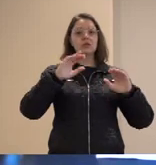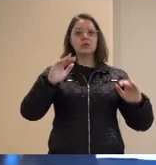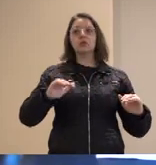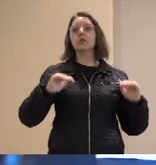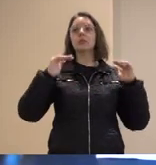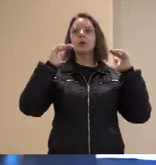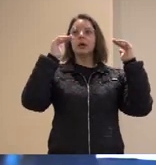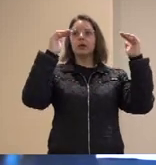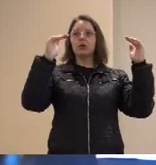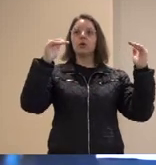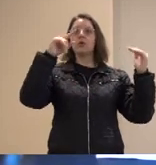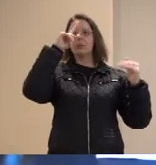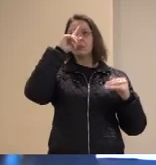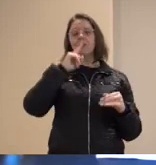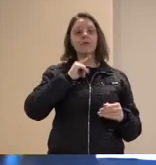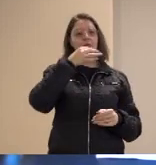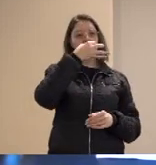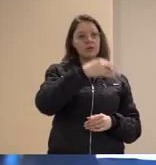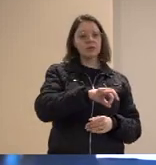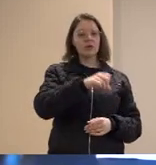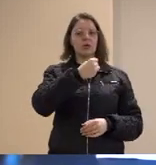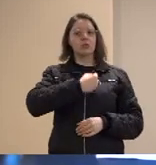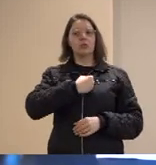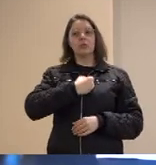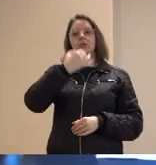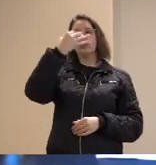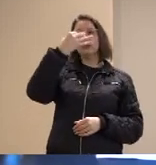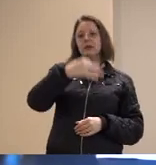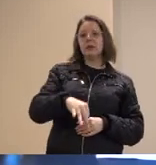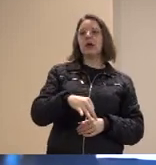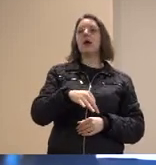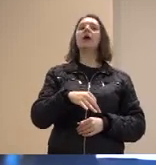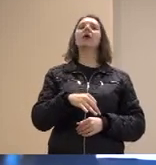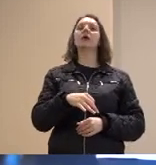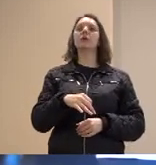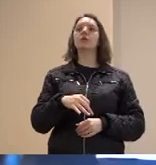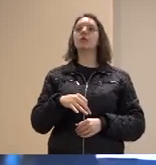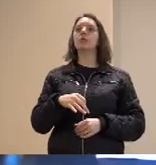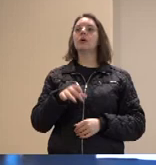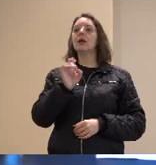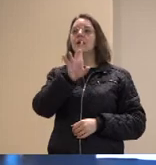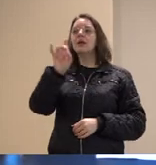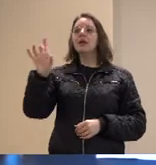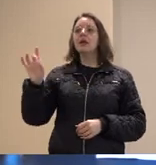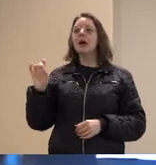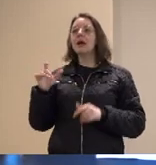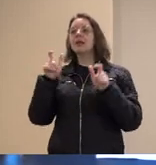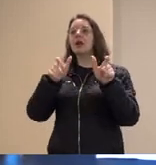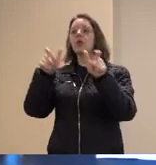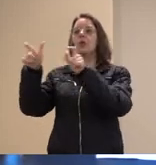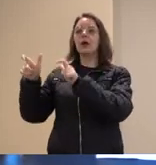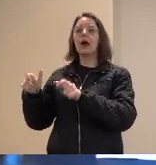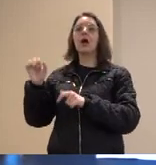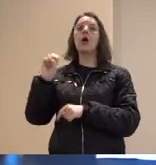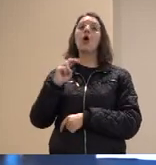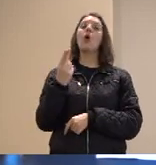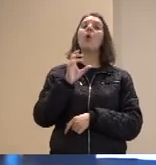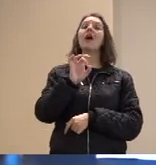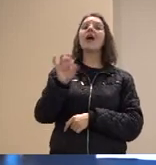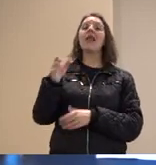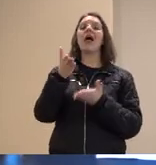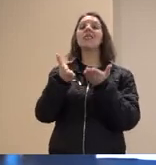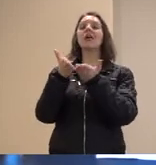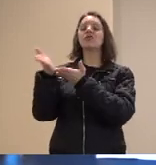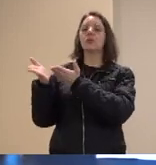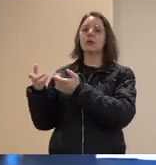no número adequado, por abrigo ou por serviço. E aí está aqui,